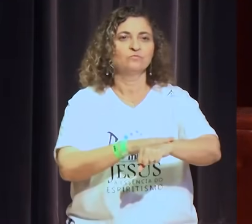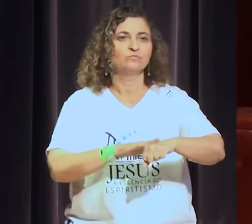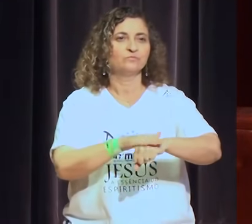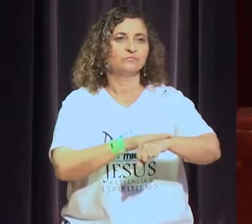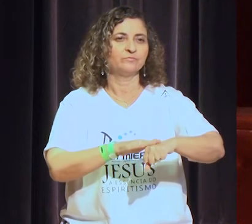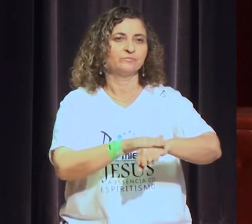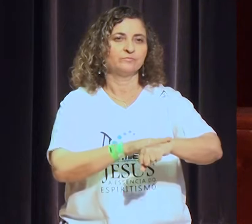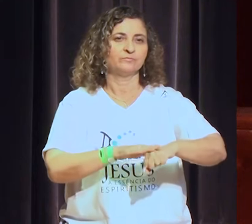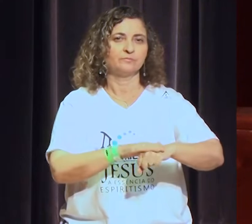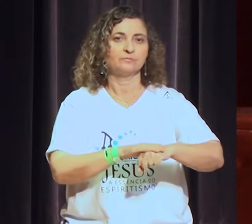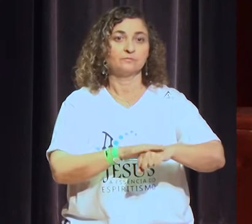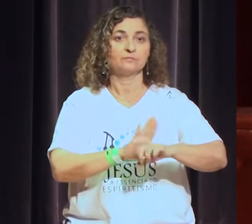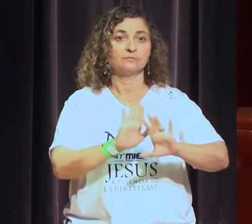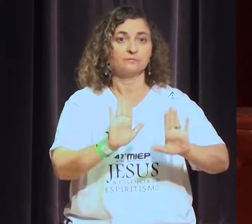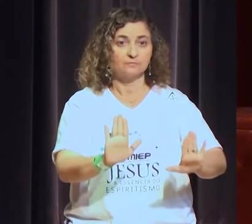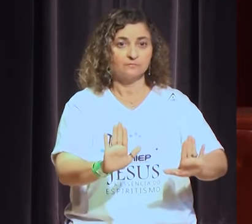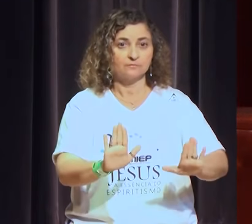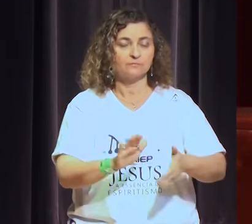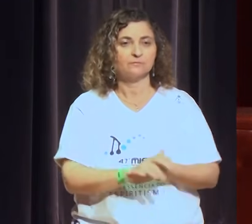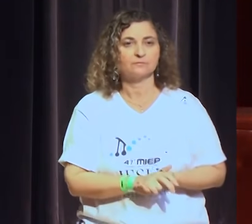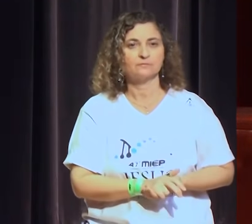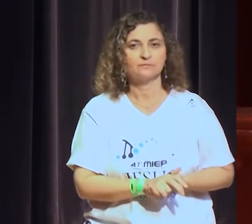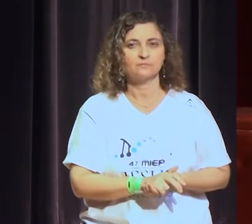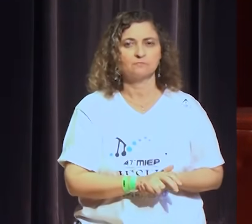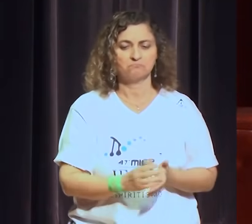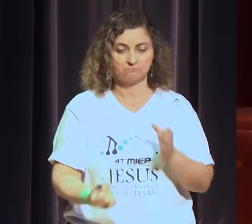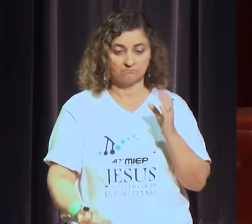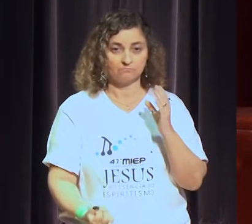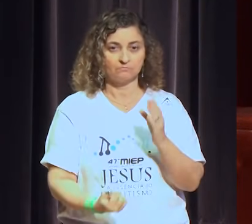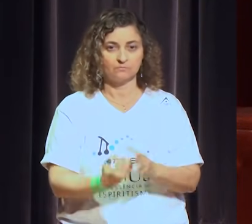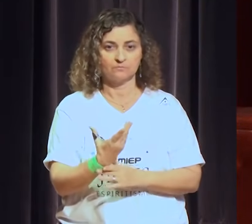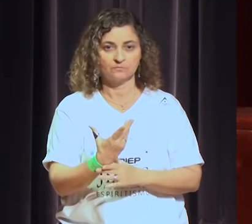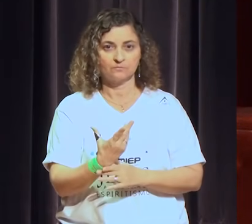E estamos lá conversando, e aí,